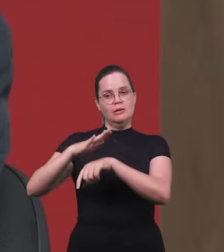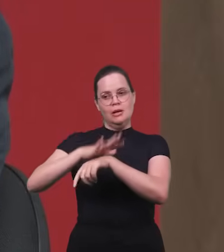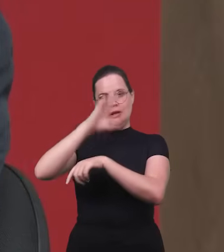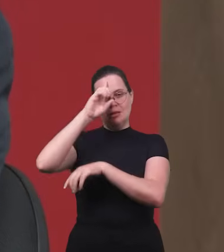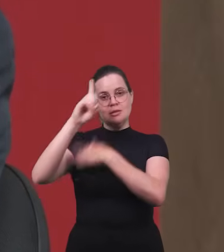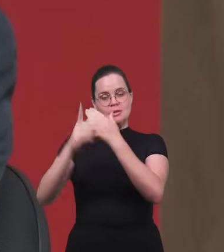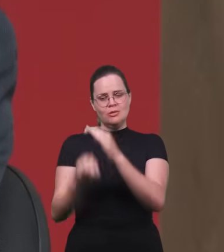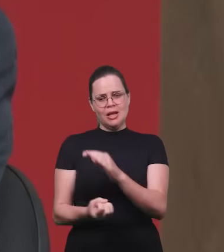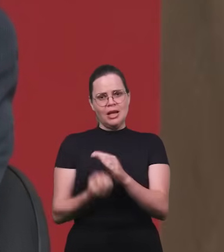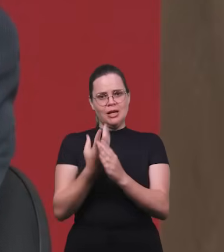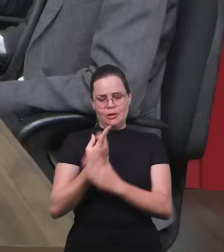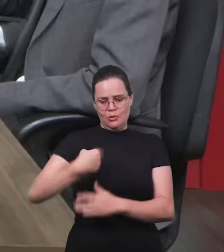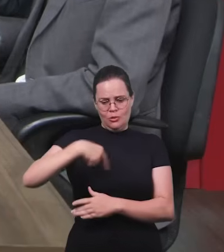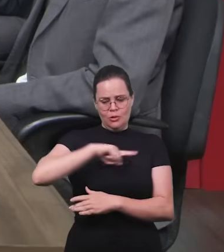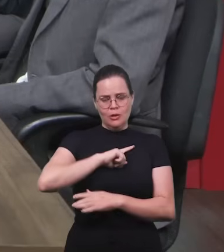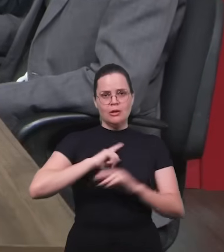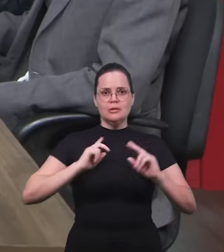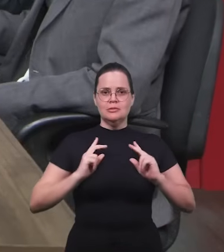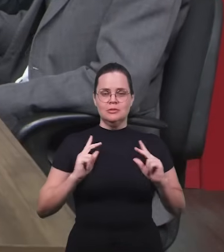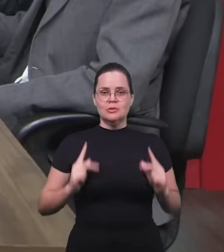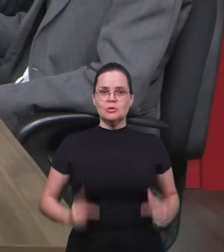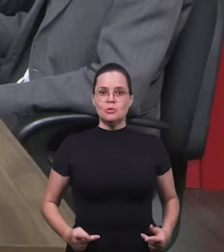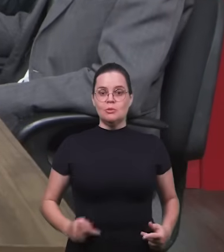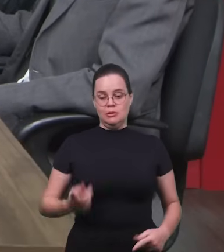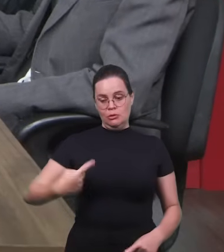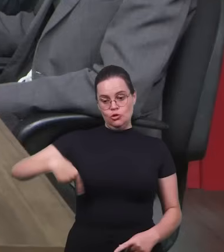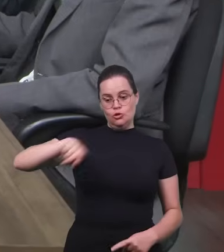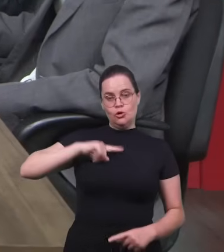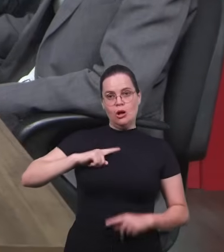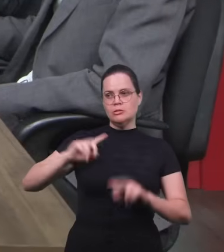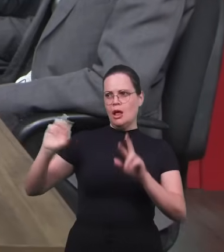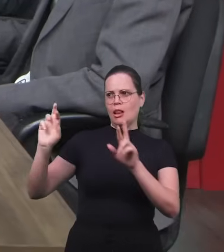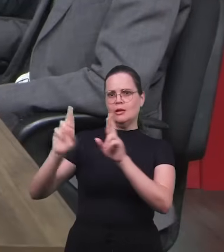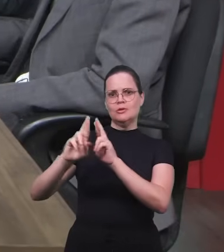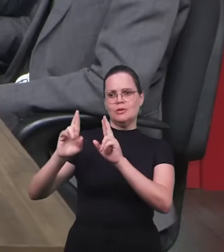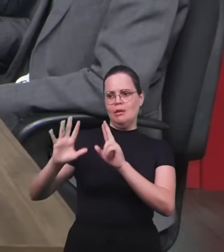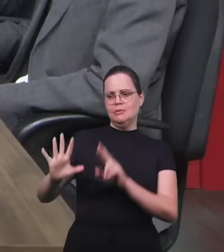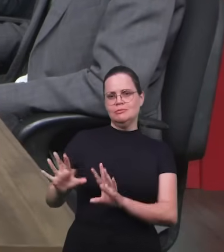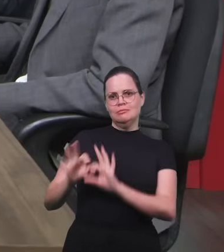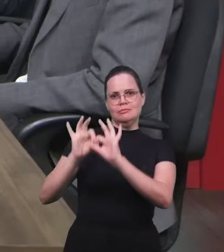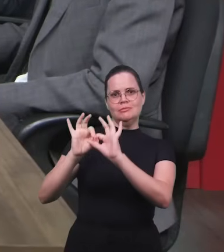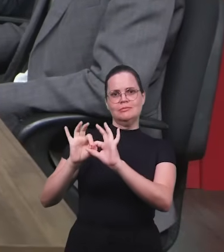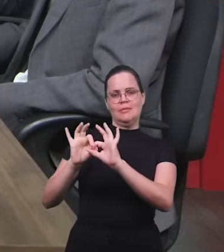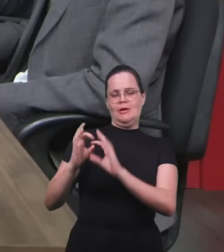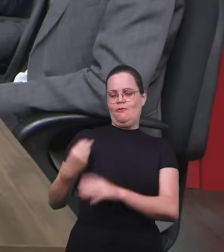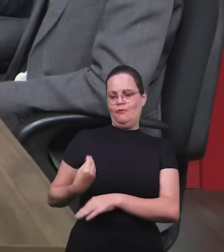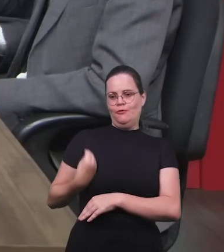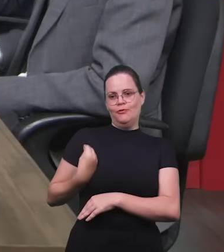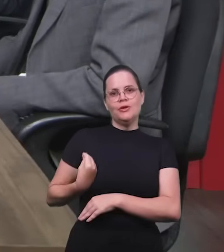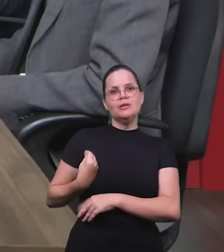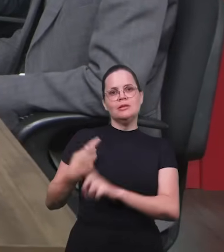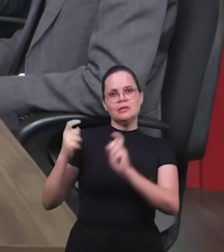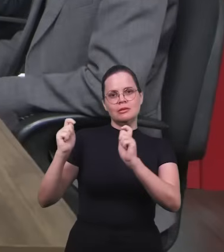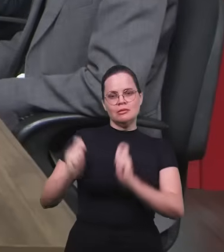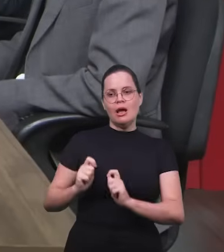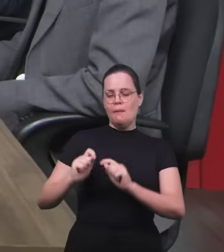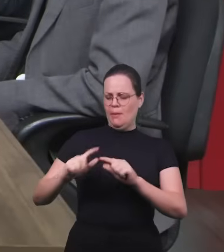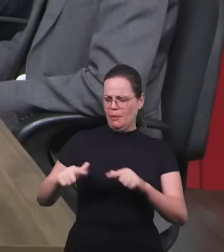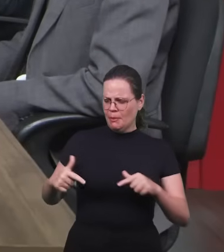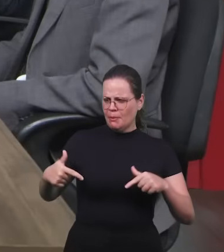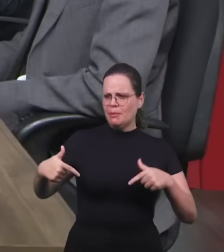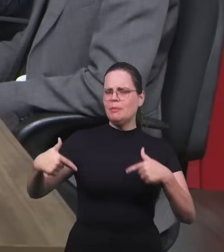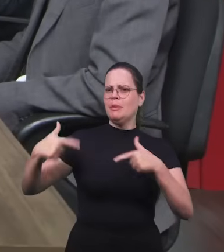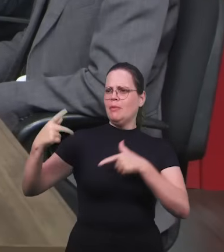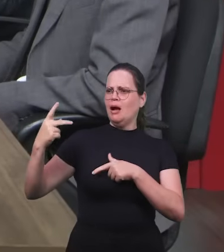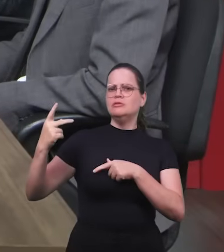criou, e nele nós vivemos, nele nós nos relacionamos, nele nós existimos. Então, a